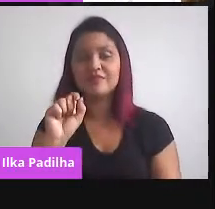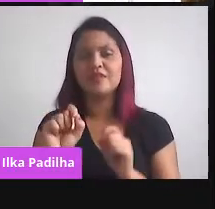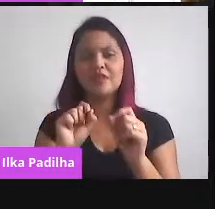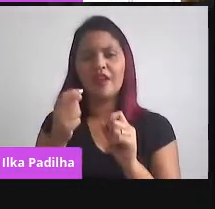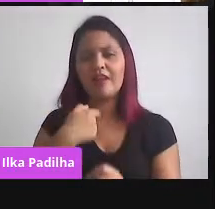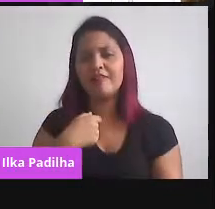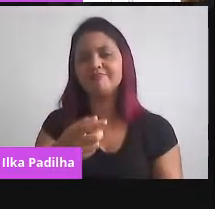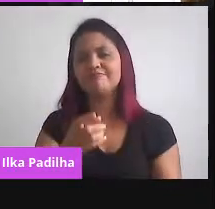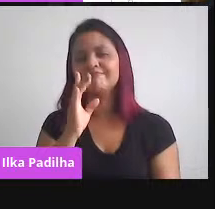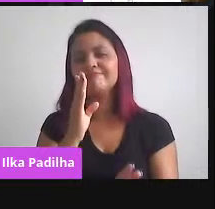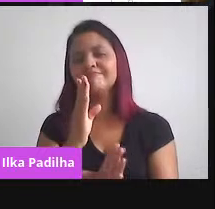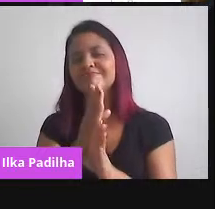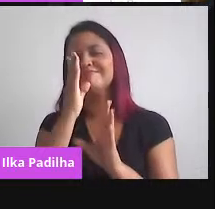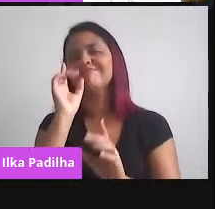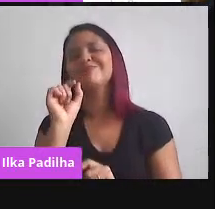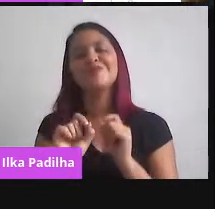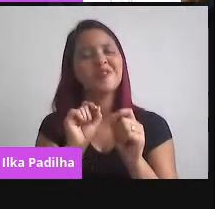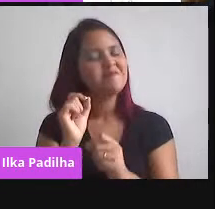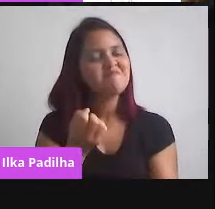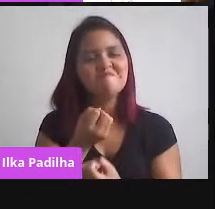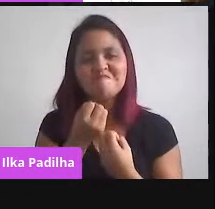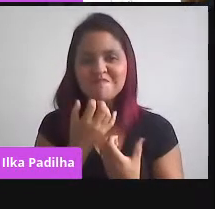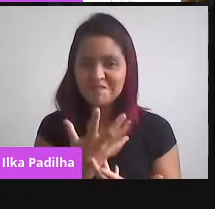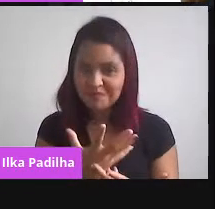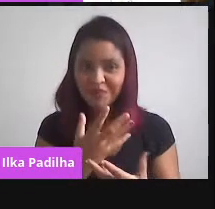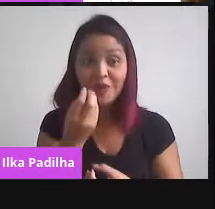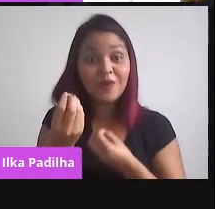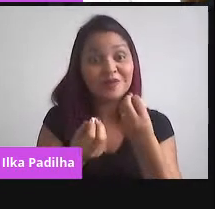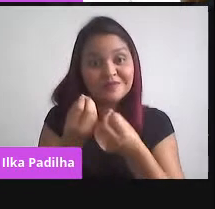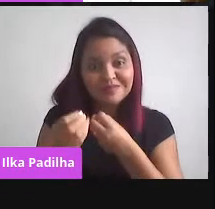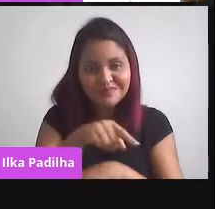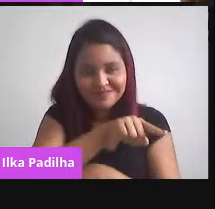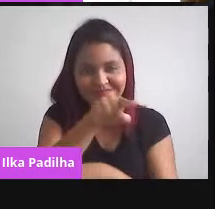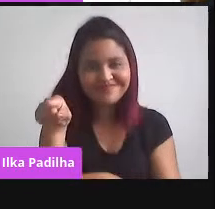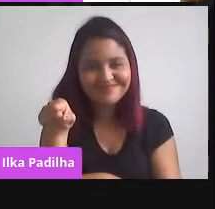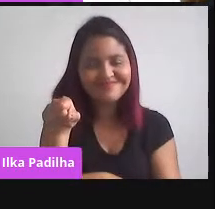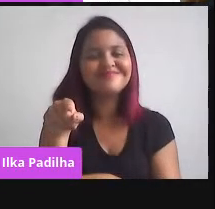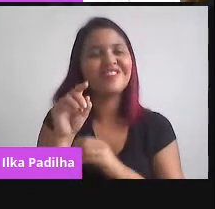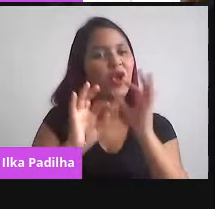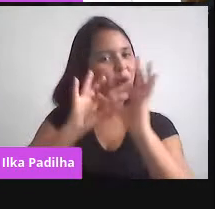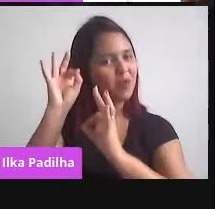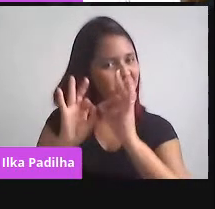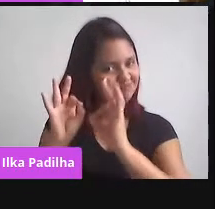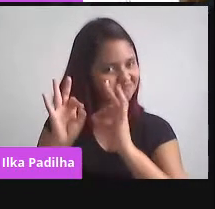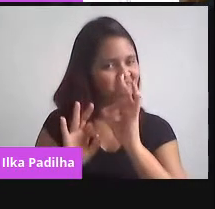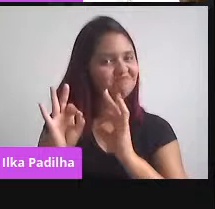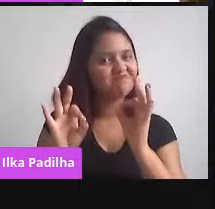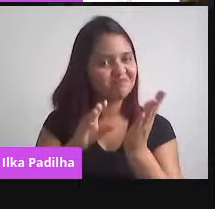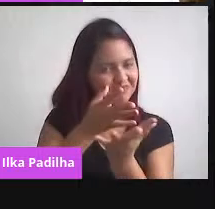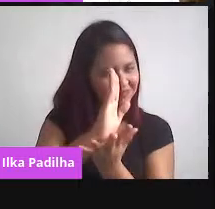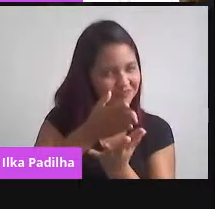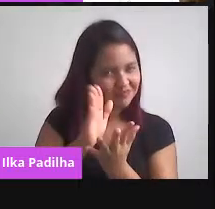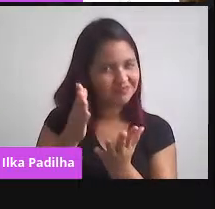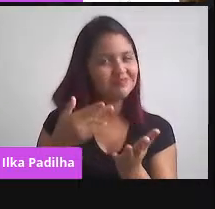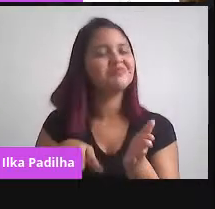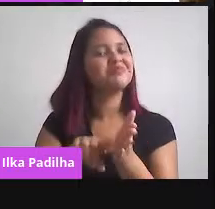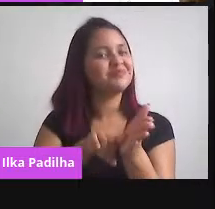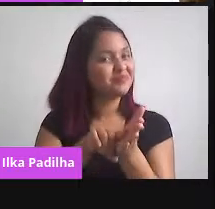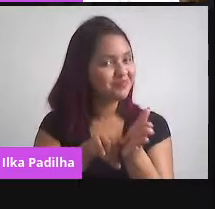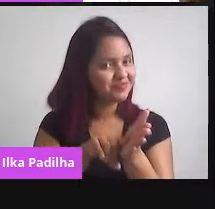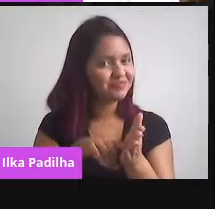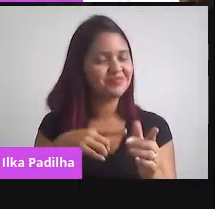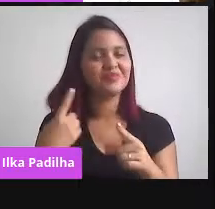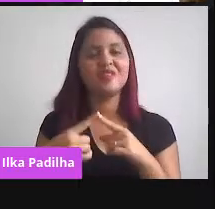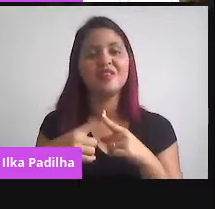assim, muito boa a forma como vocês estão organizados, porque tem uma linha que é